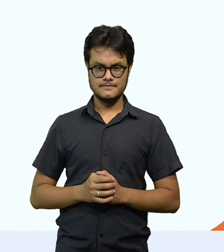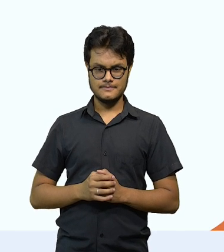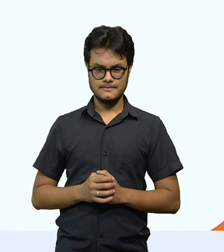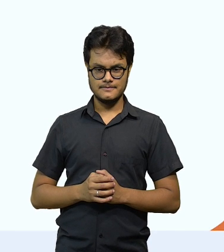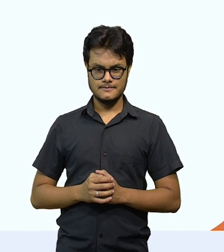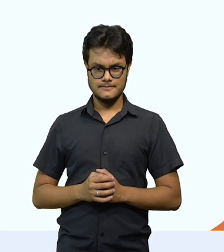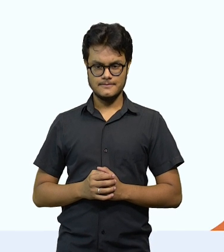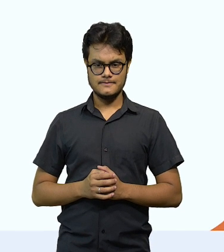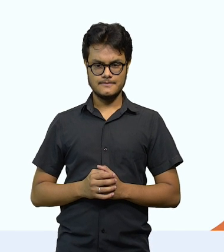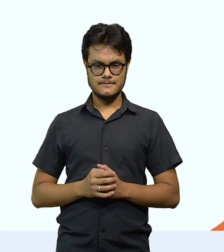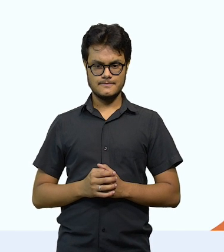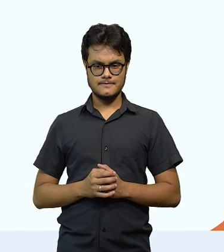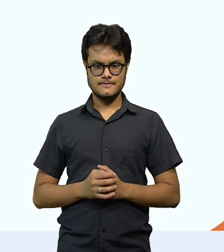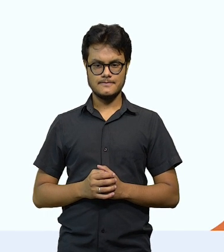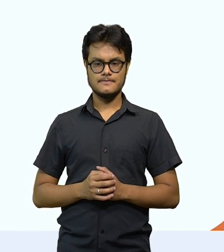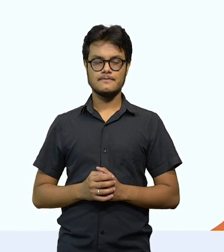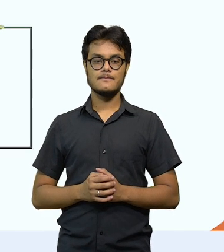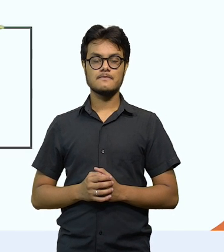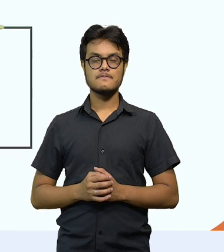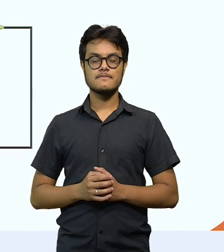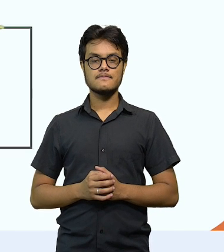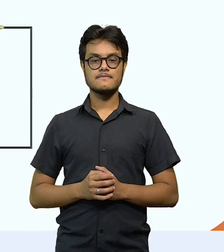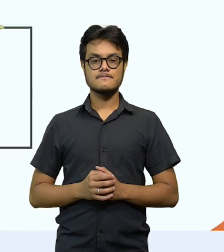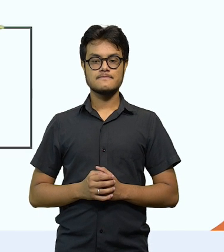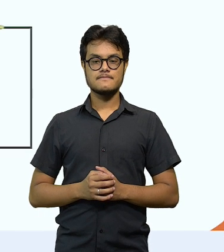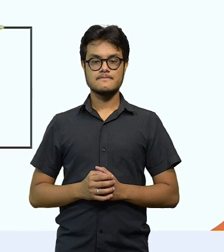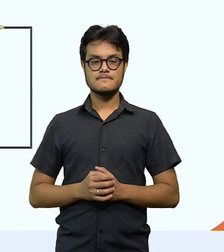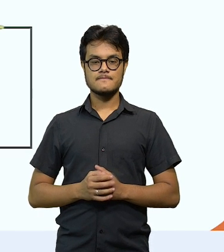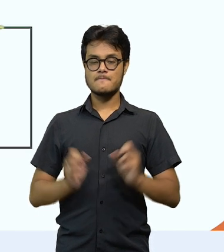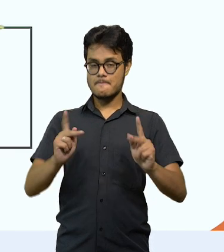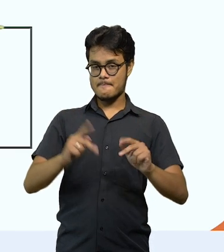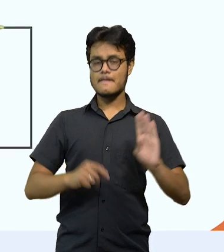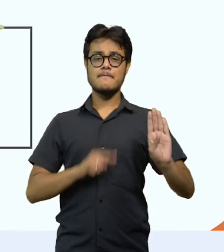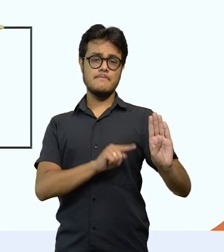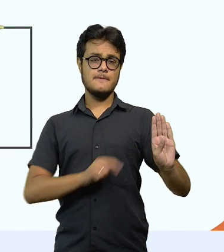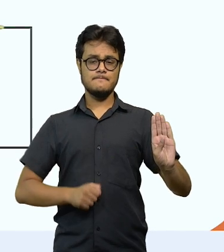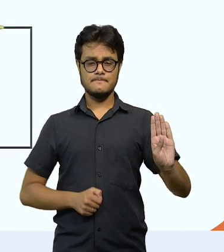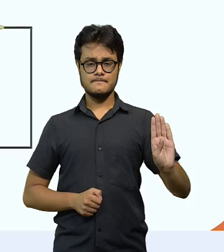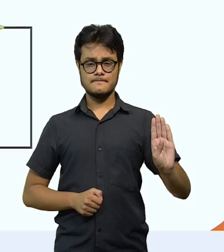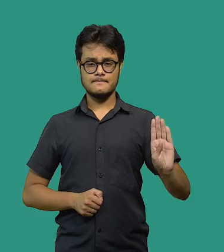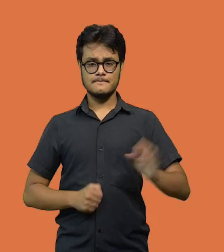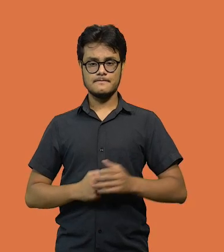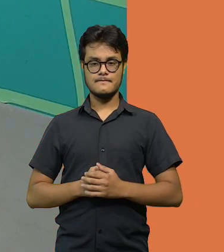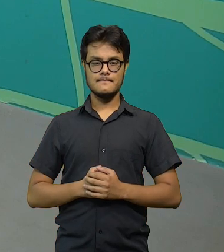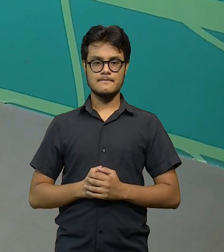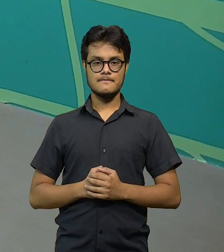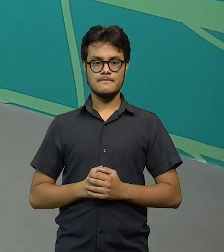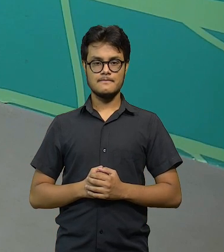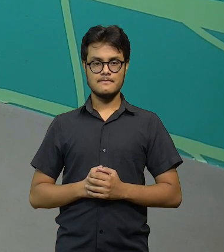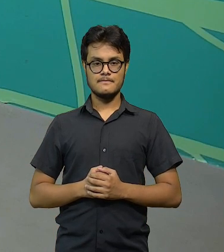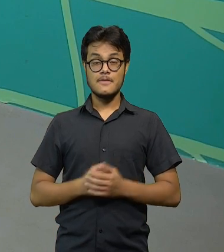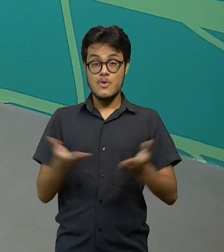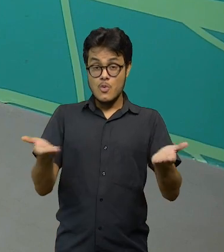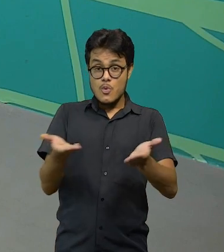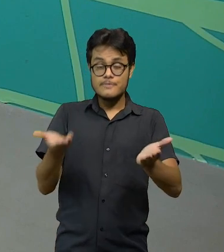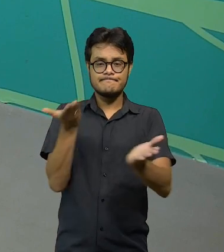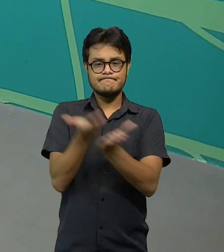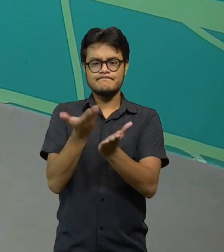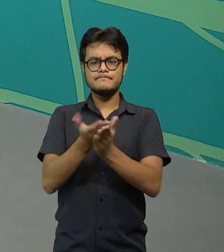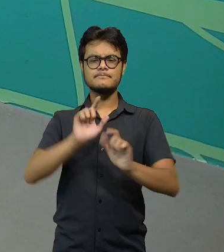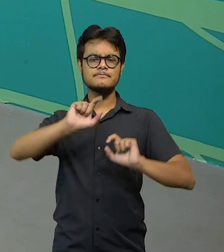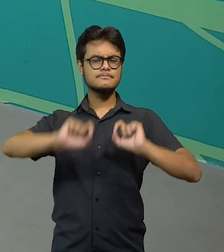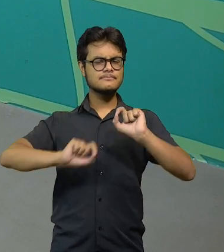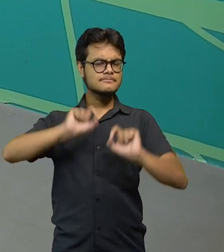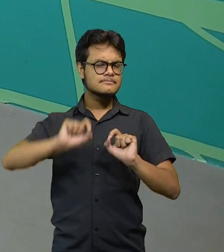de 0,2 ohms. Letra B aí. E na aula de hoje, a